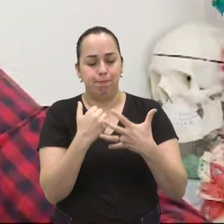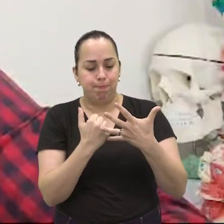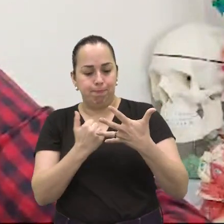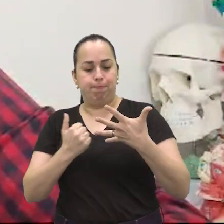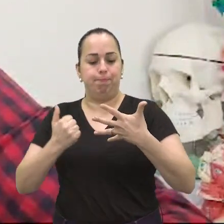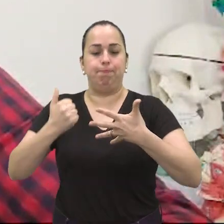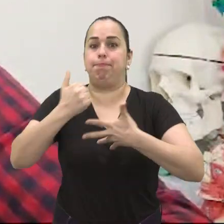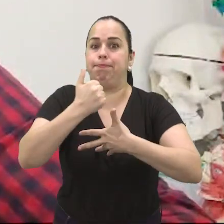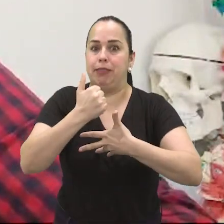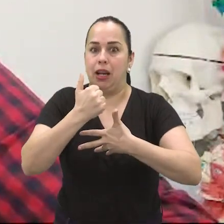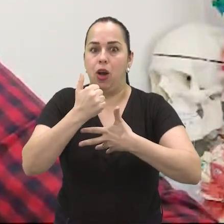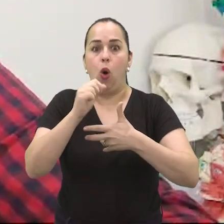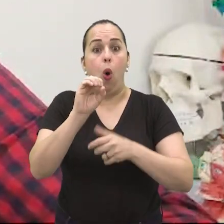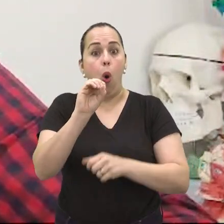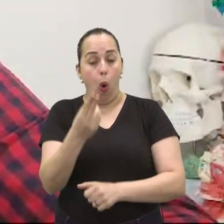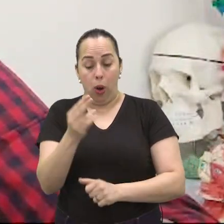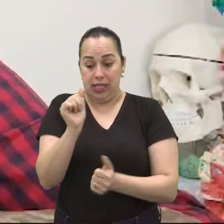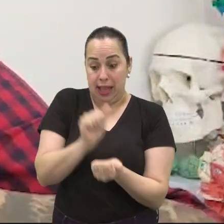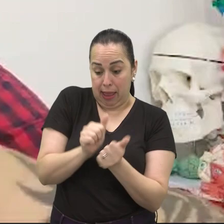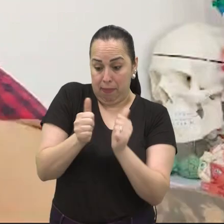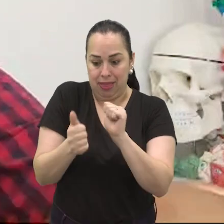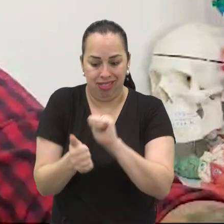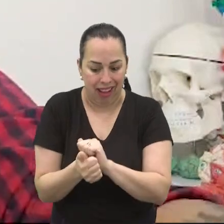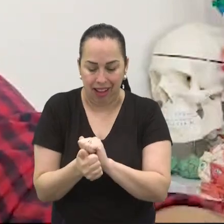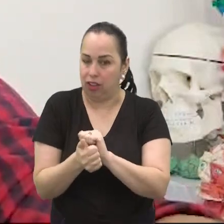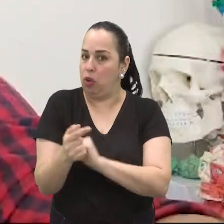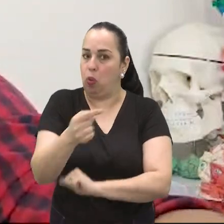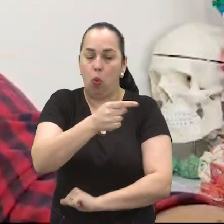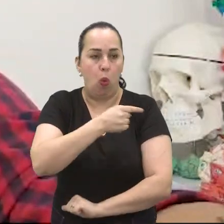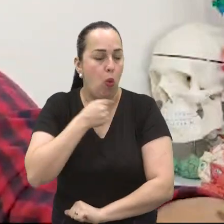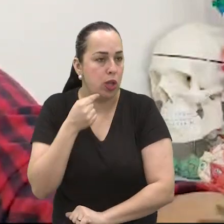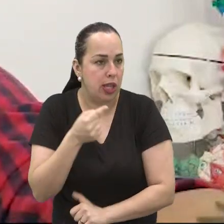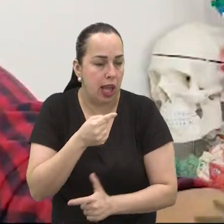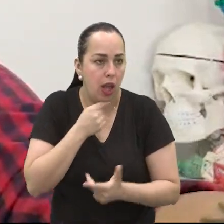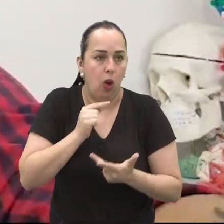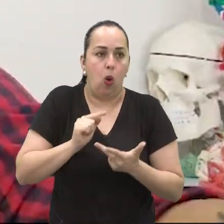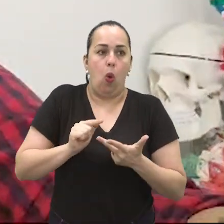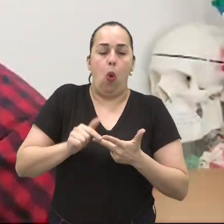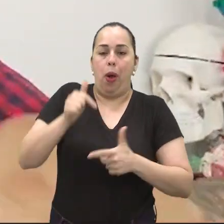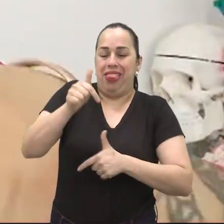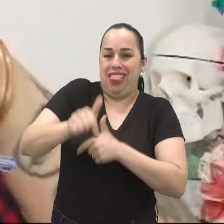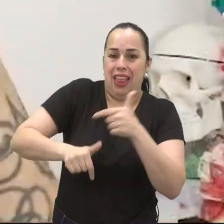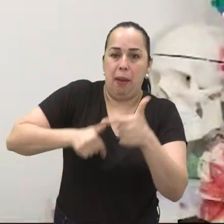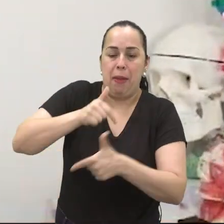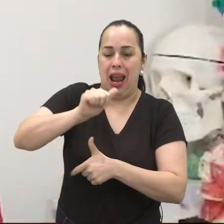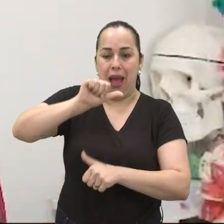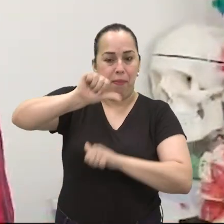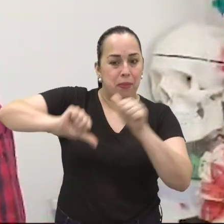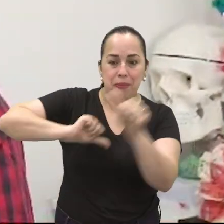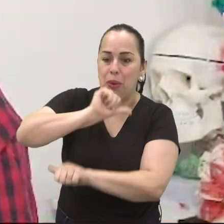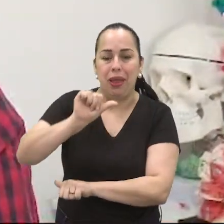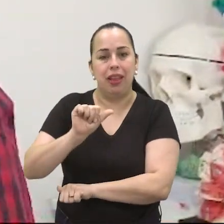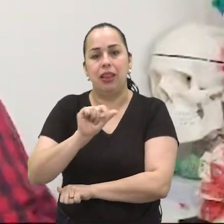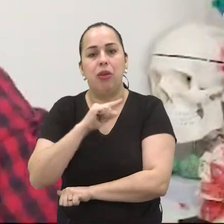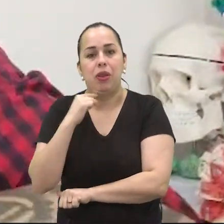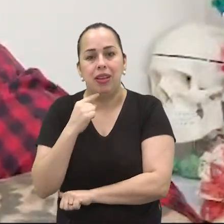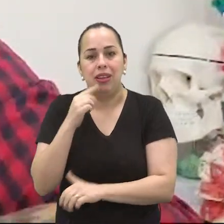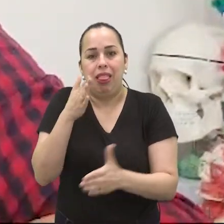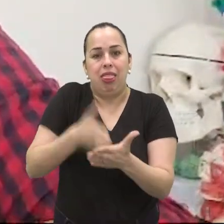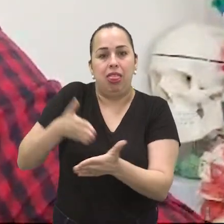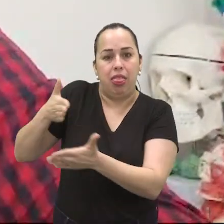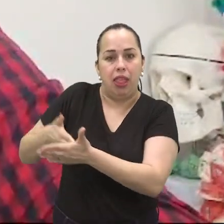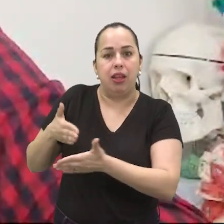que ele pouco pode mudar na sua dinâmica de trabalho, que ele pouco pode mudar sua